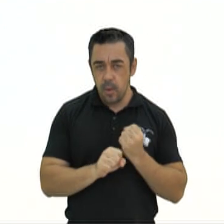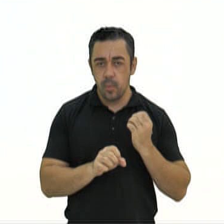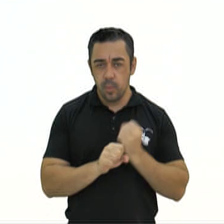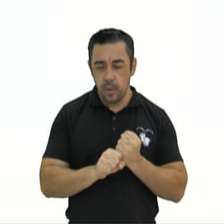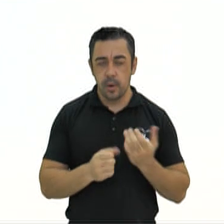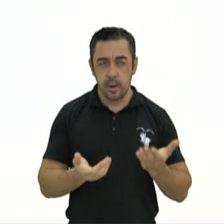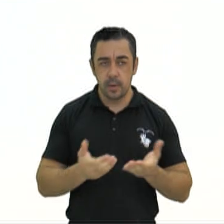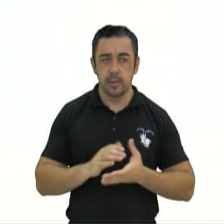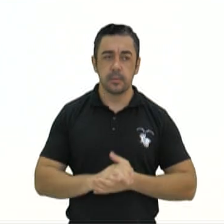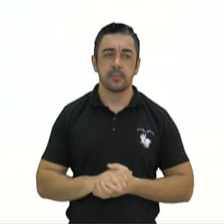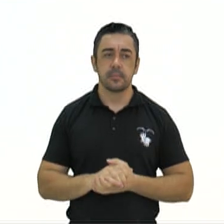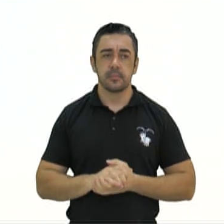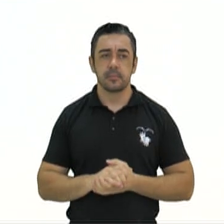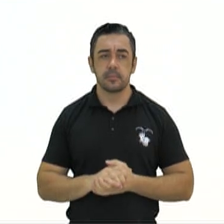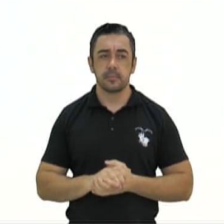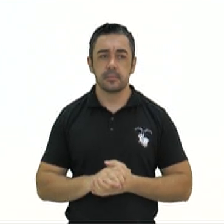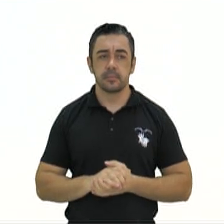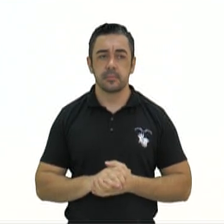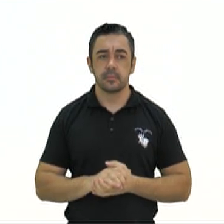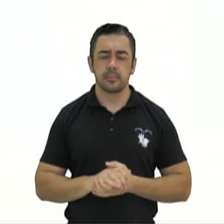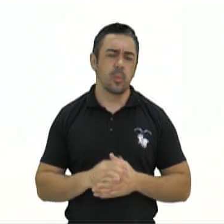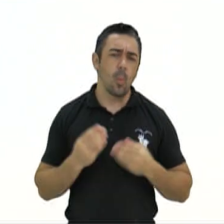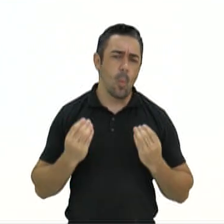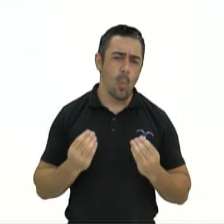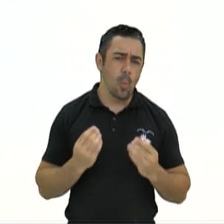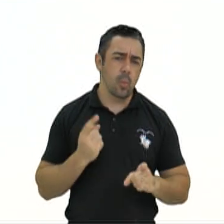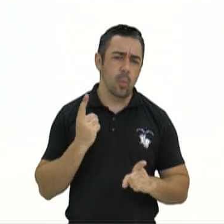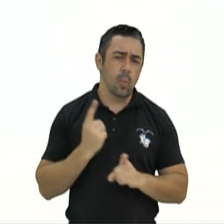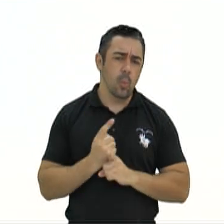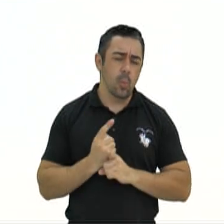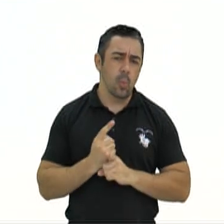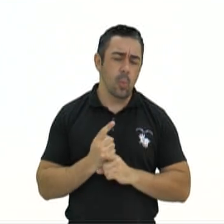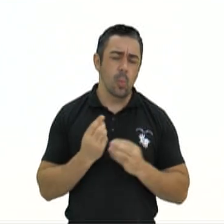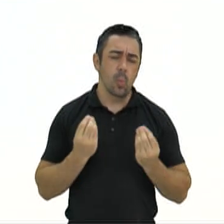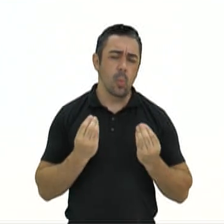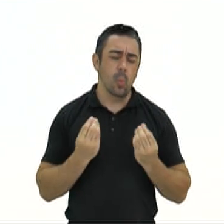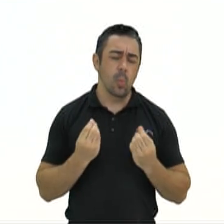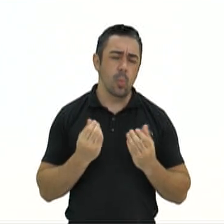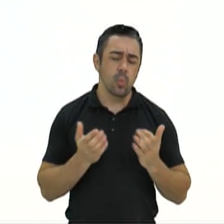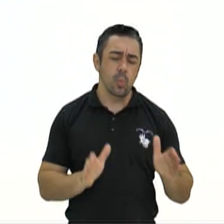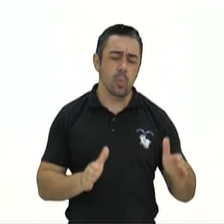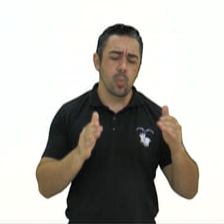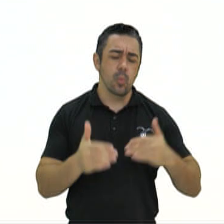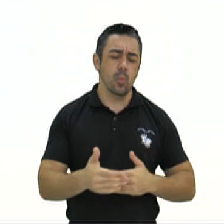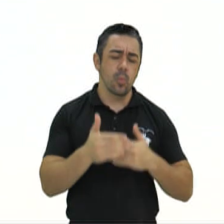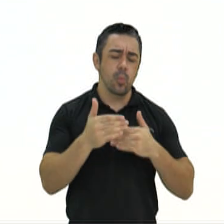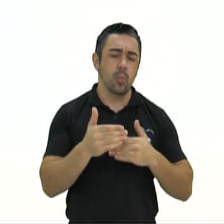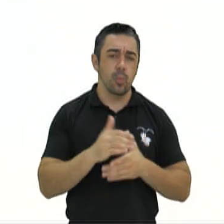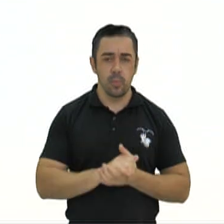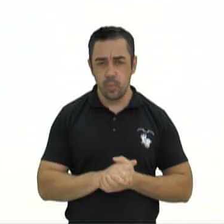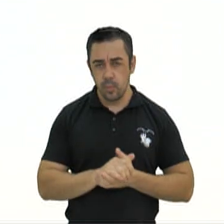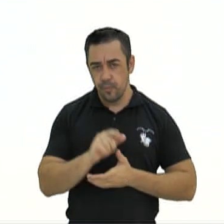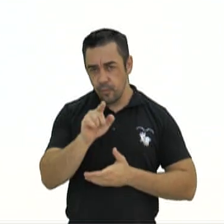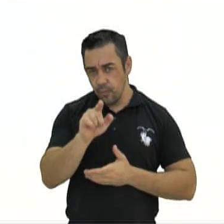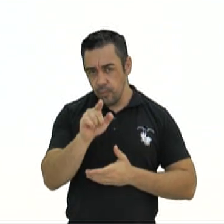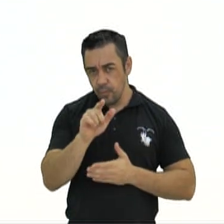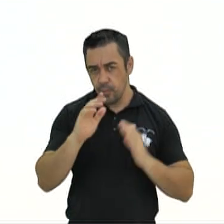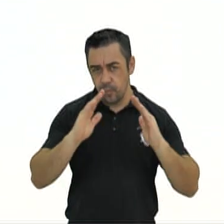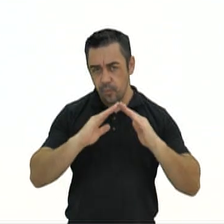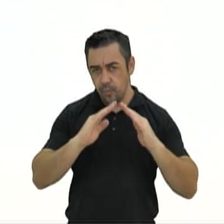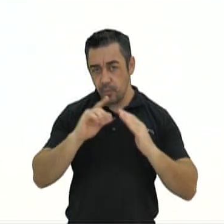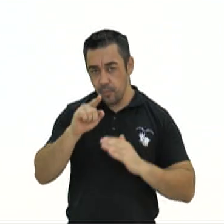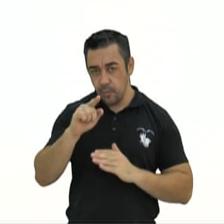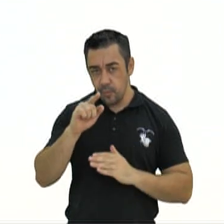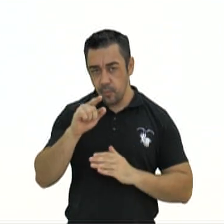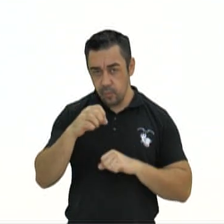não é verdade? Então, como podemos encontrar a capacidade, será, da caixa cúbica? Você aí em casa, estudante,